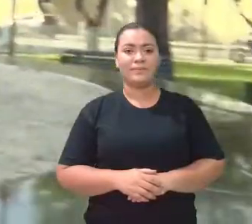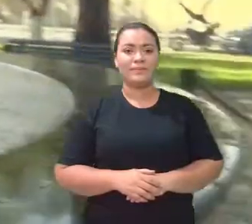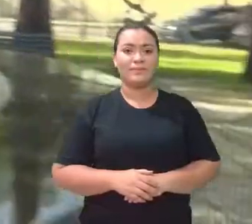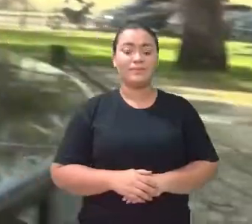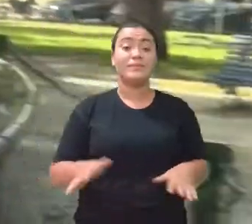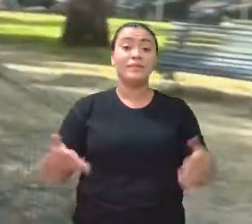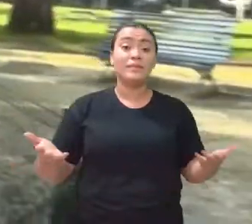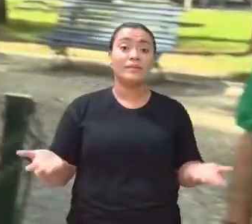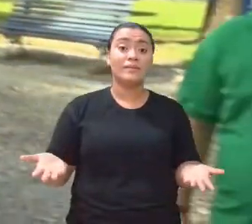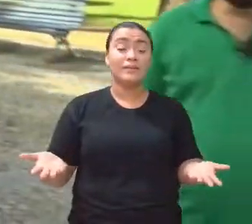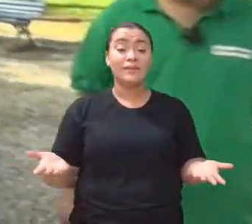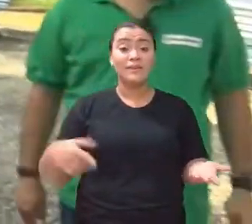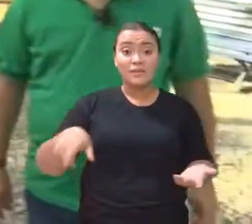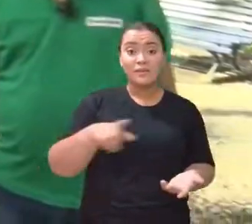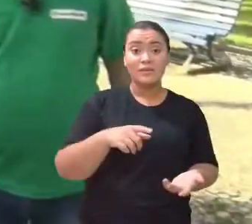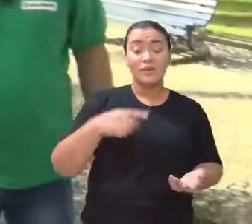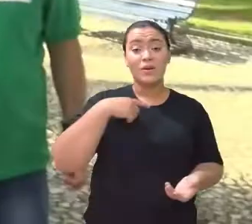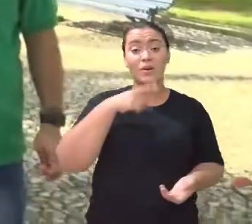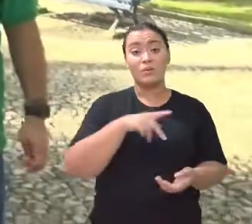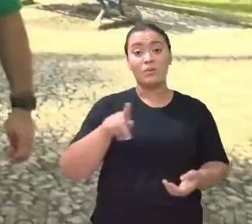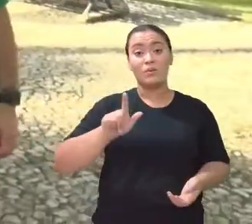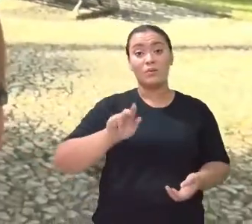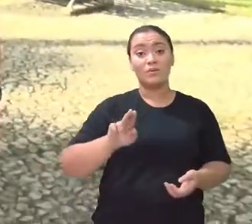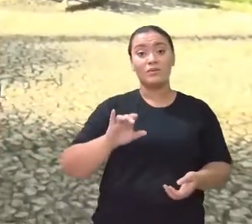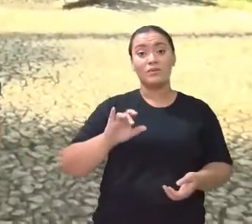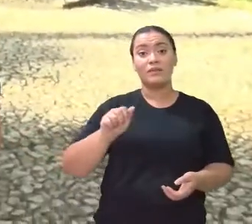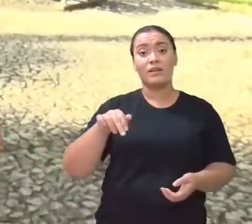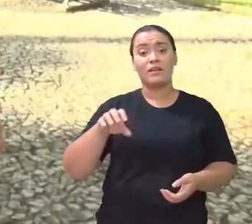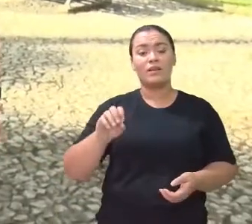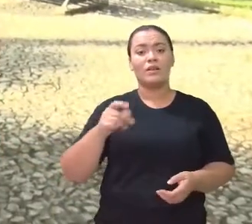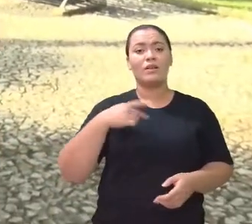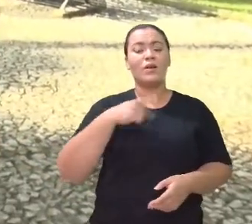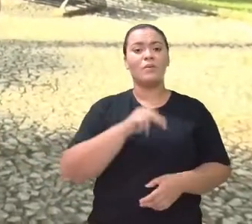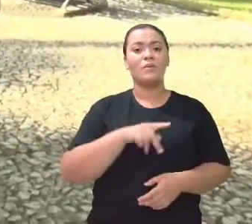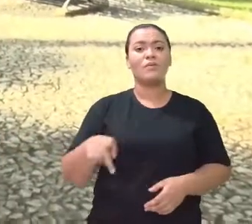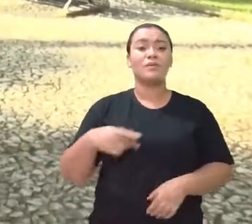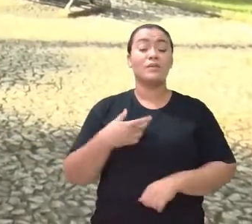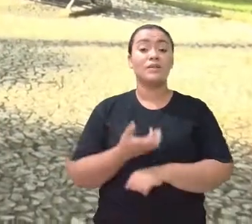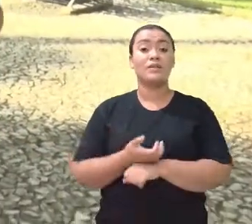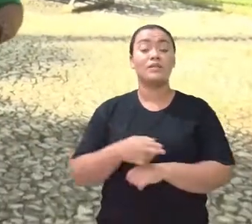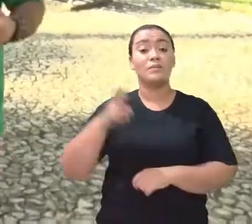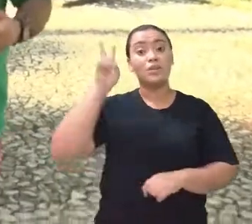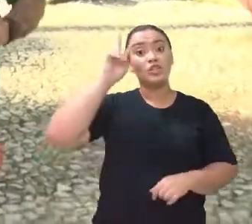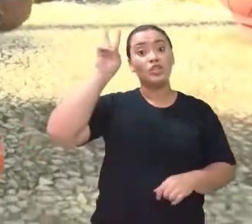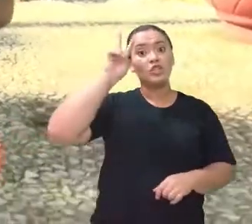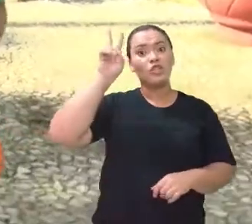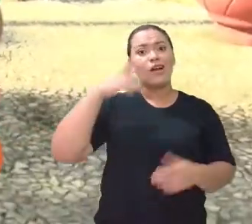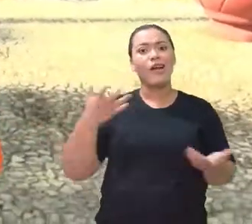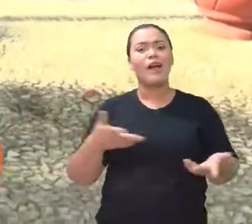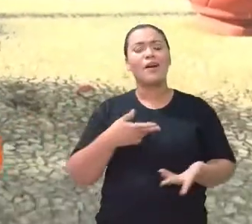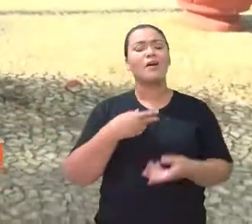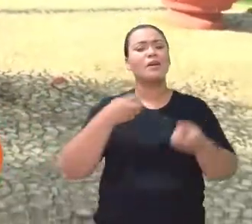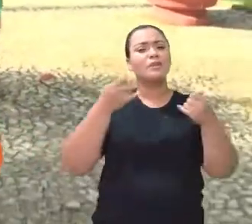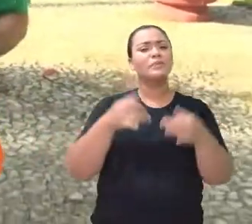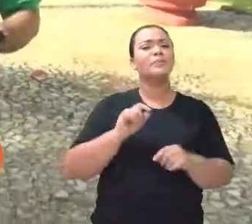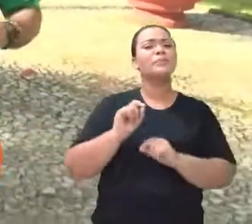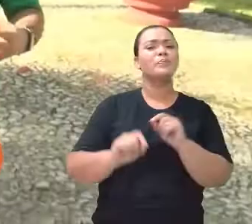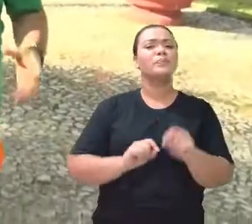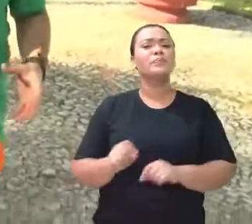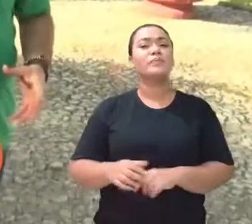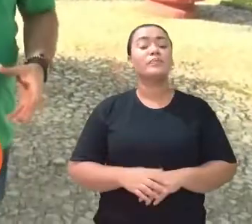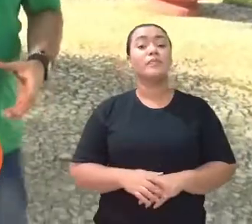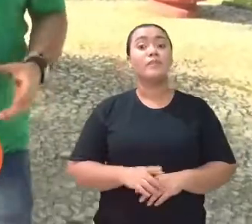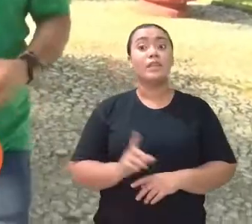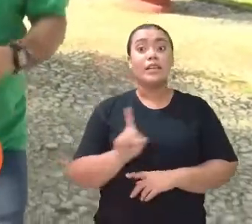E aí pessoal, eu sou o professor Luciano Júnior, professor de História, e nós vamos falar um pouco hoje sobre a